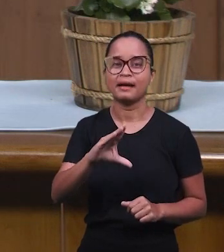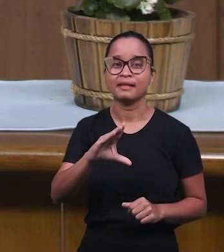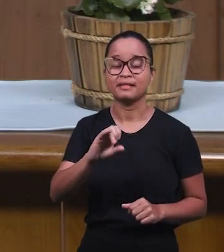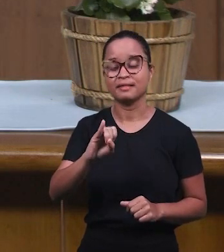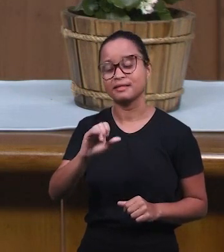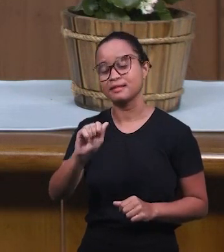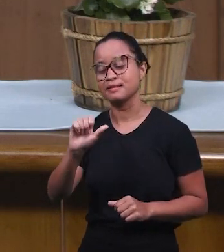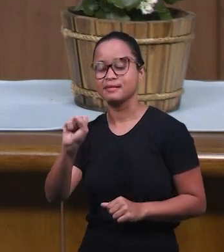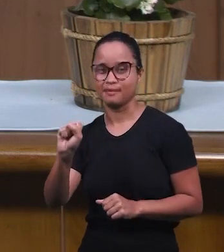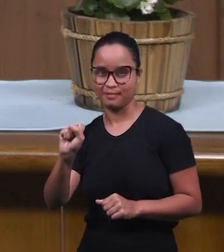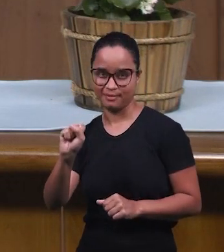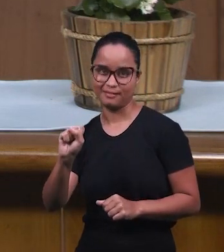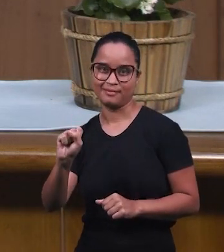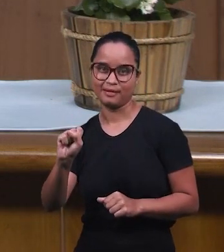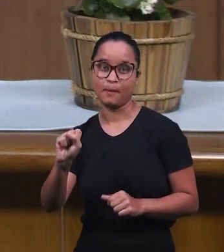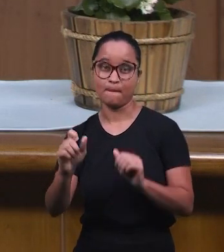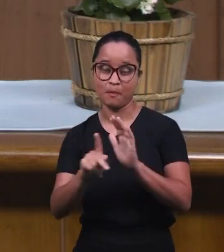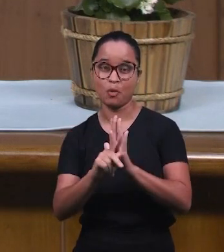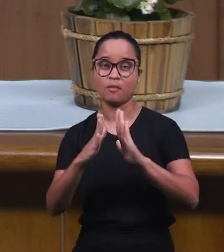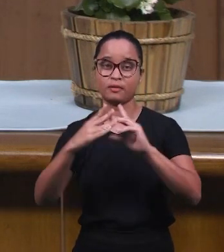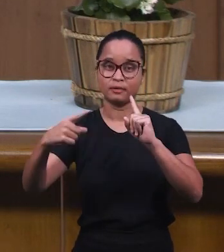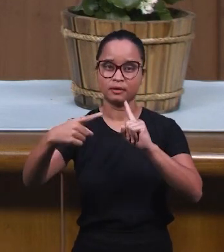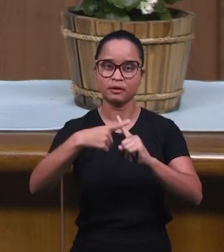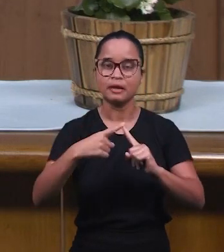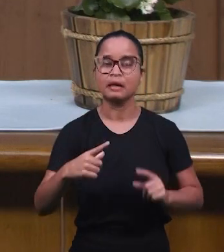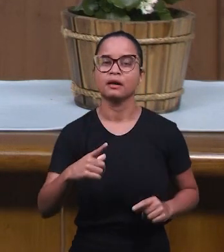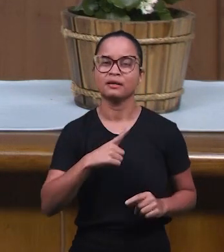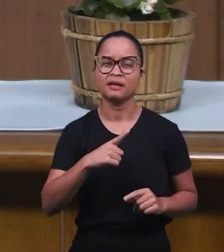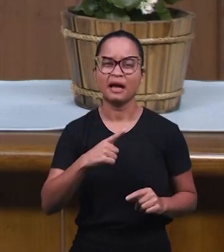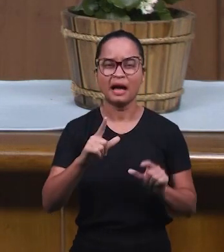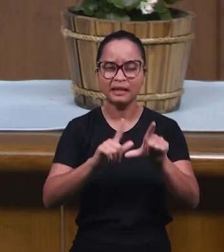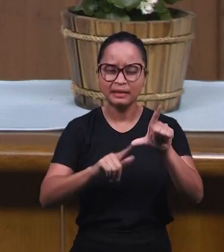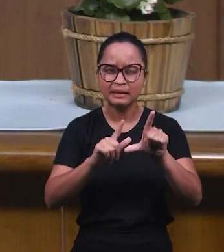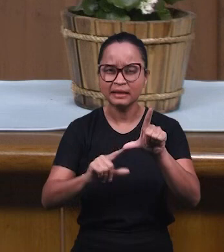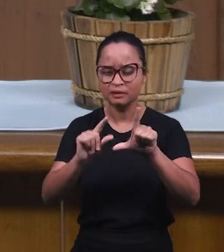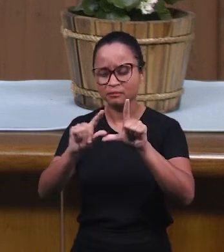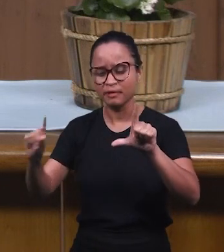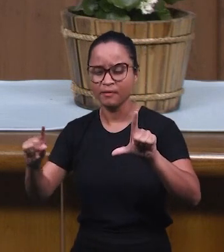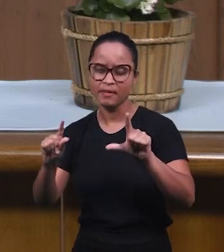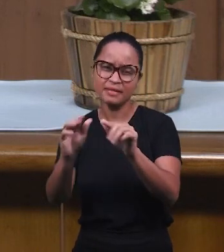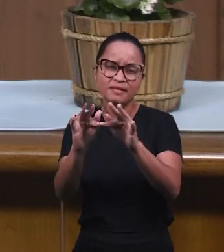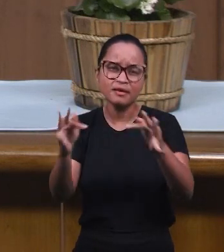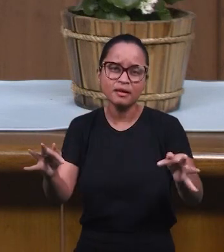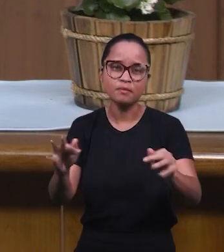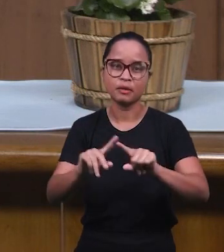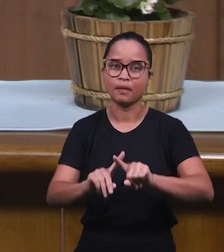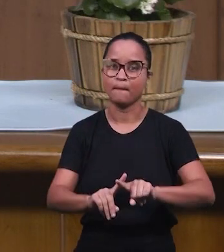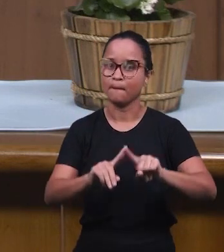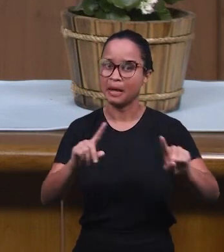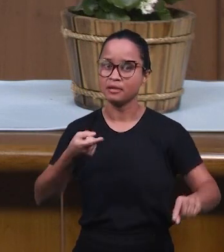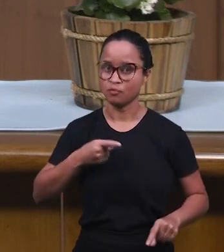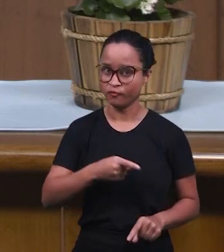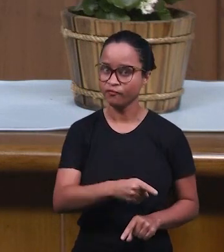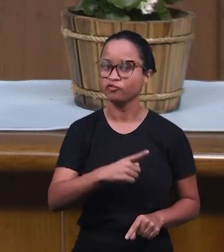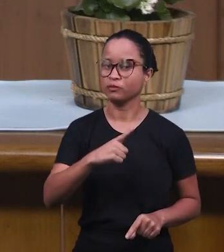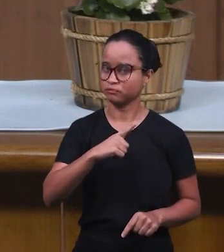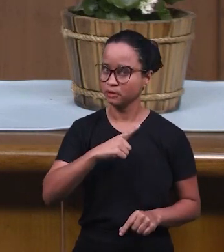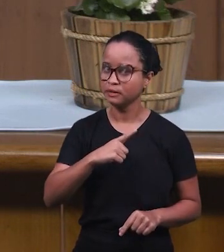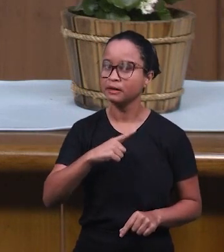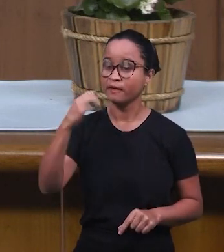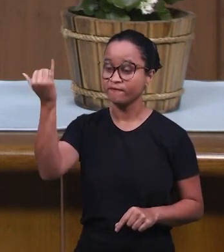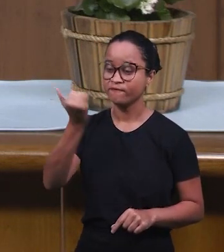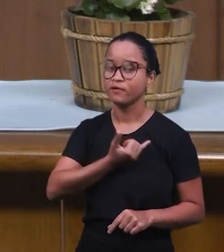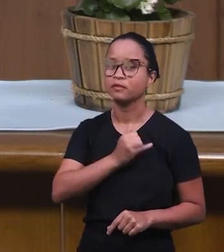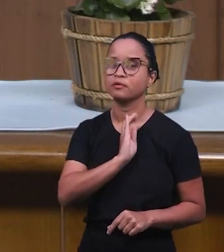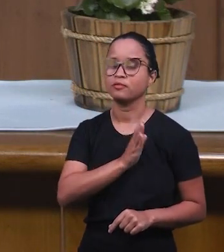carinhosamente na igreja. Você vai ver que a letra do louvor das crianças, ela é singela, é simples, mas ela é profunda, ela também fala o